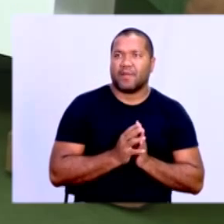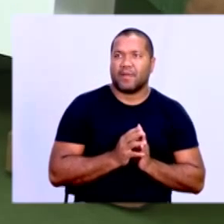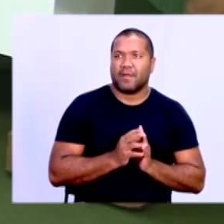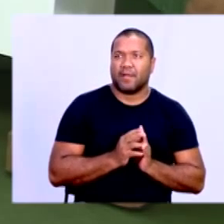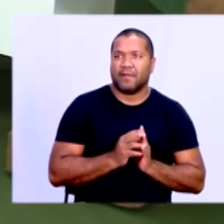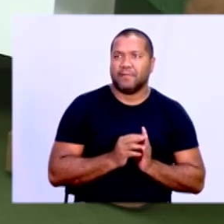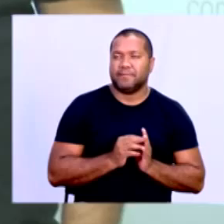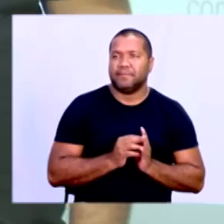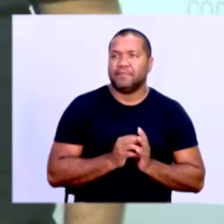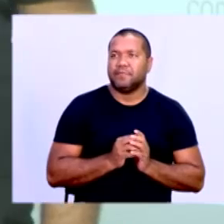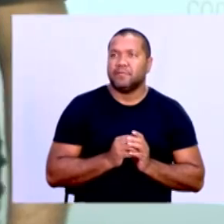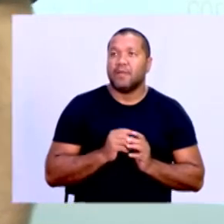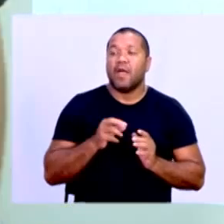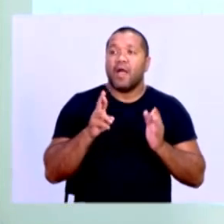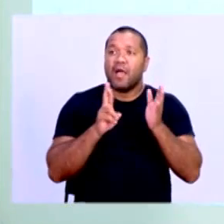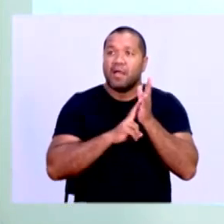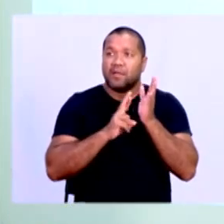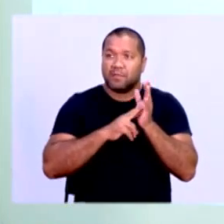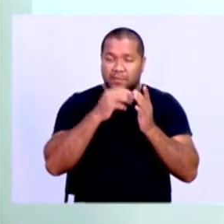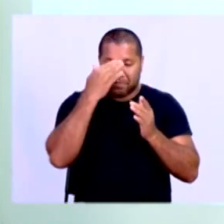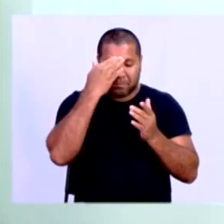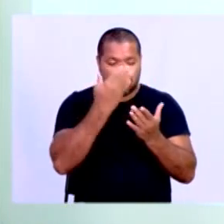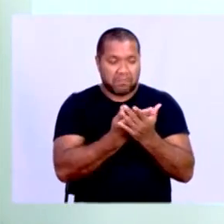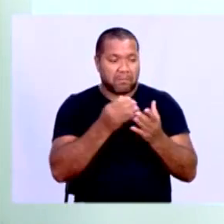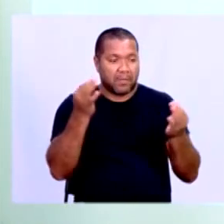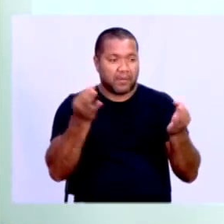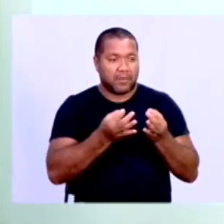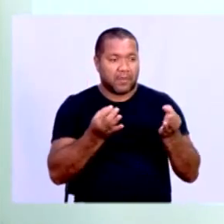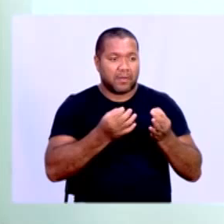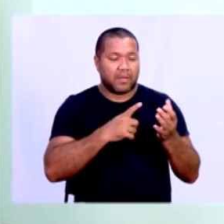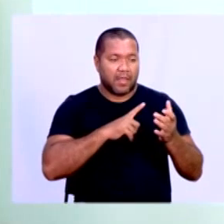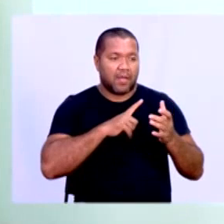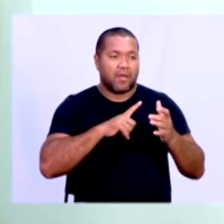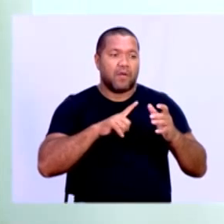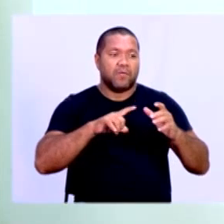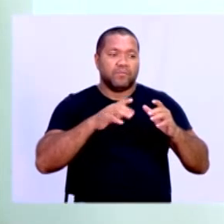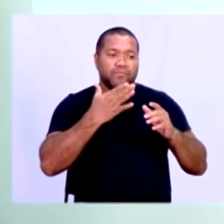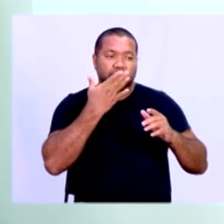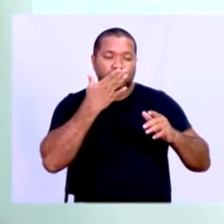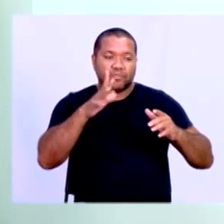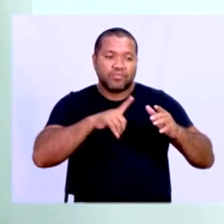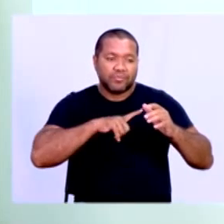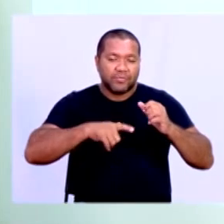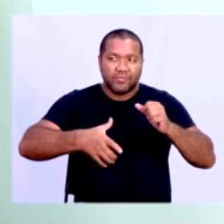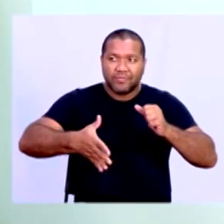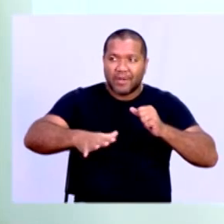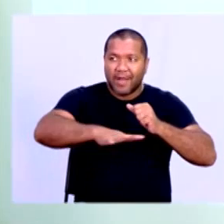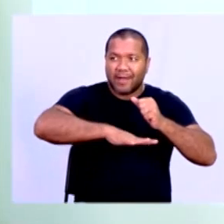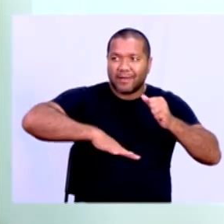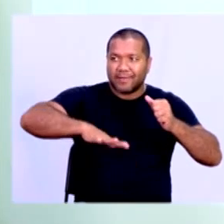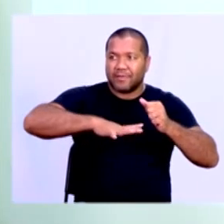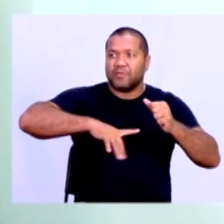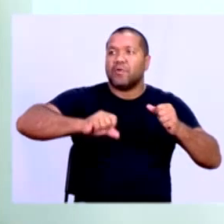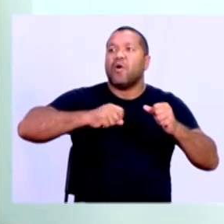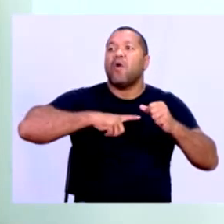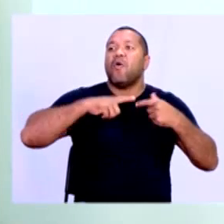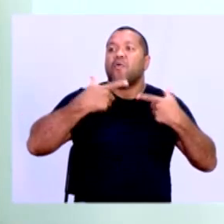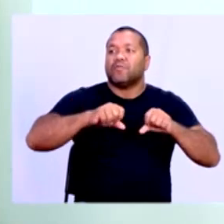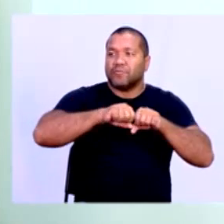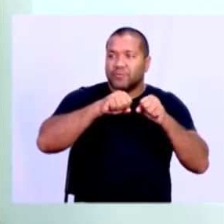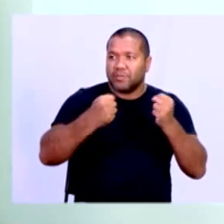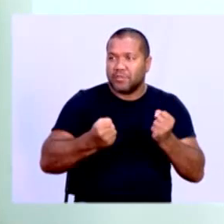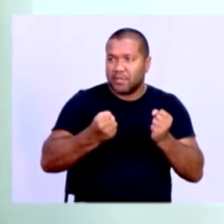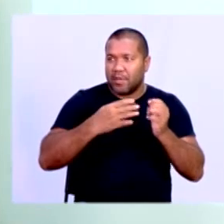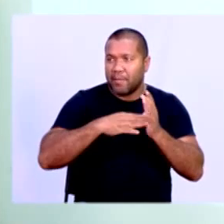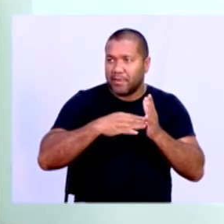que eu acredito ser mais correta é que é um padrão de arquitetura, né? Em que eu modularizo o meu sistema de uma forma que eu vou